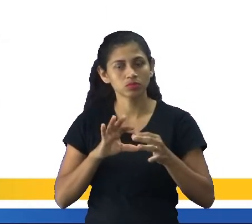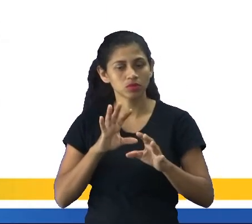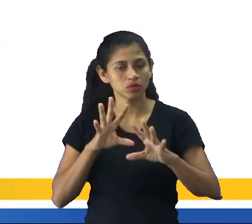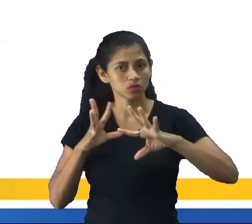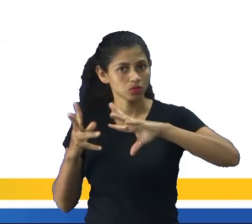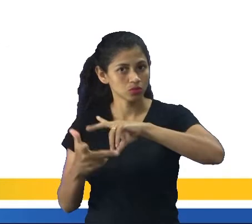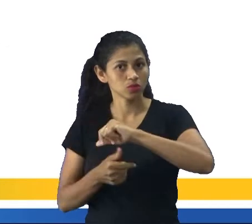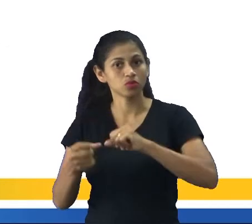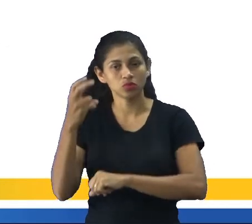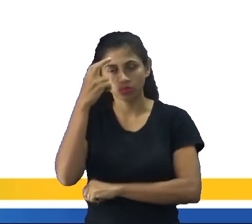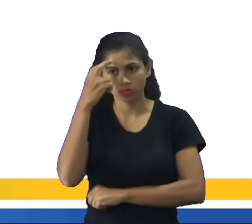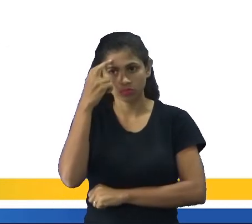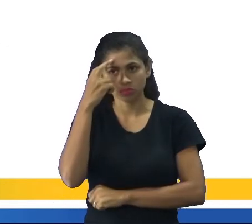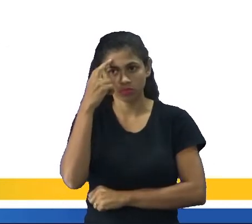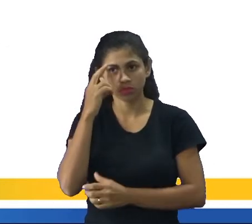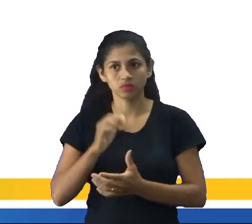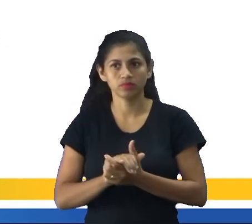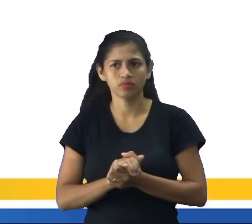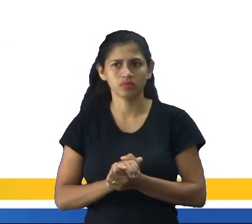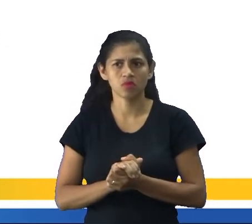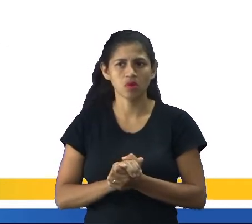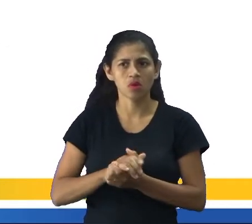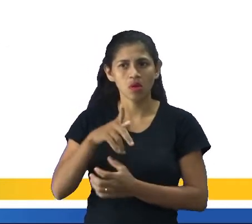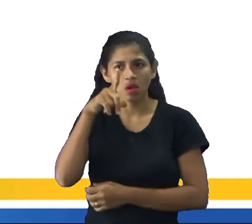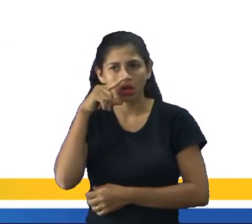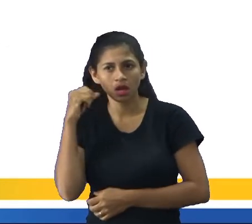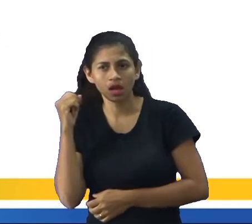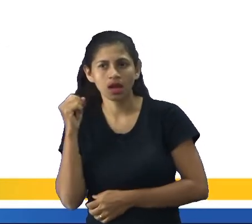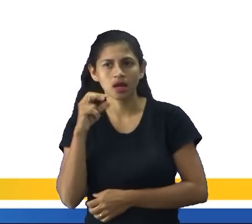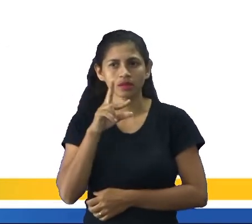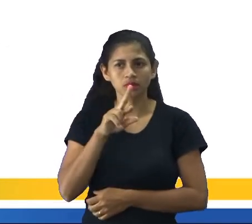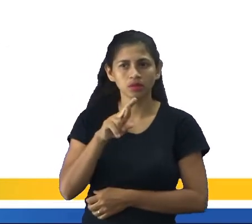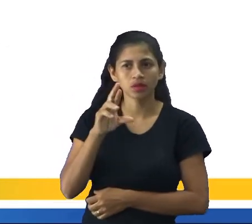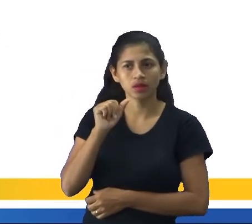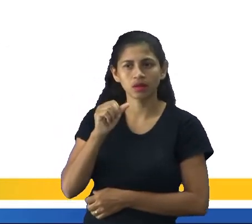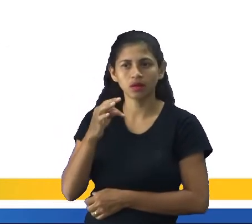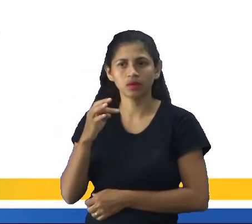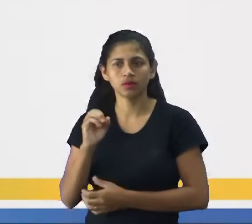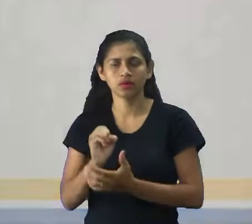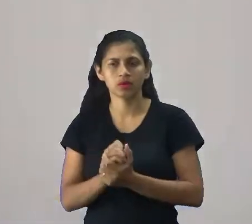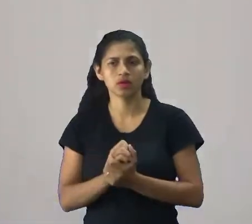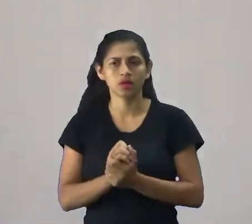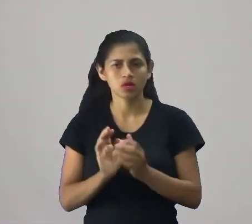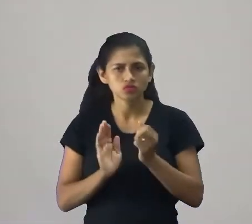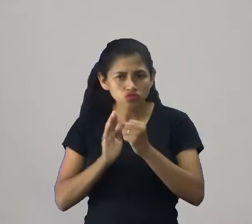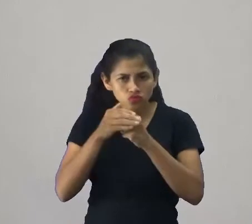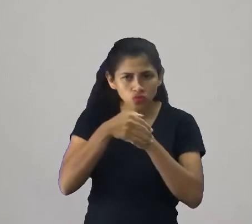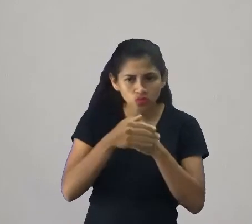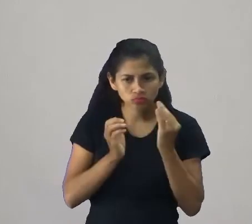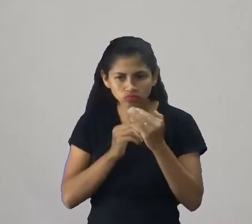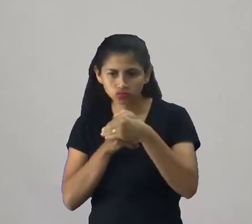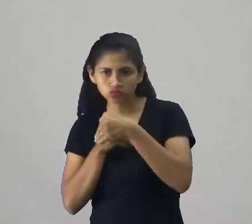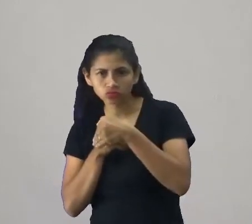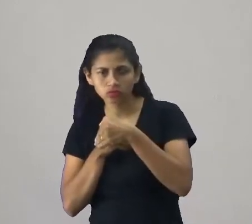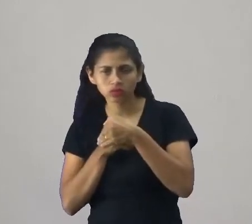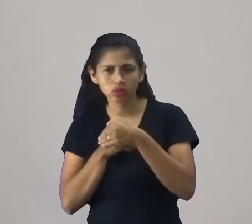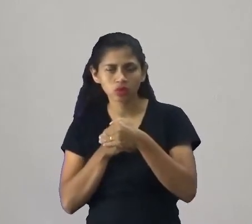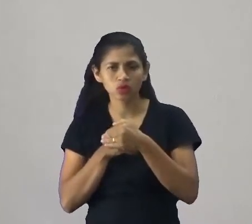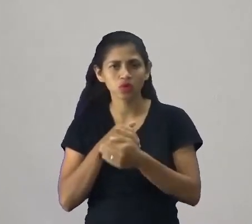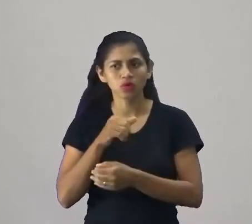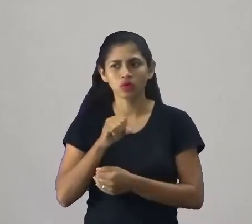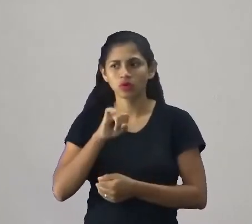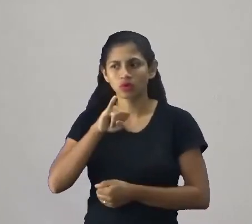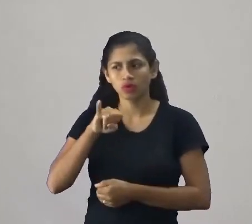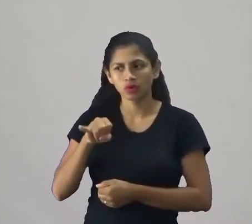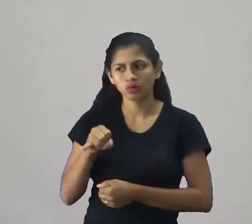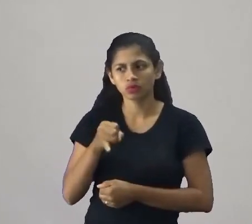exemplo Jockey-Pô, Gato e Rato, Laguaraca, Esconde-Esconde. Ao contrário, por que eu coloquei Jockey-Pô? Porque